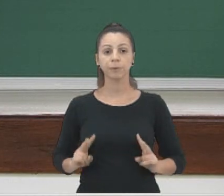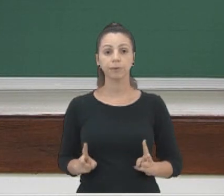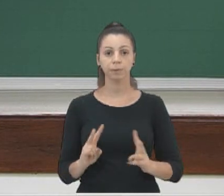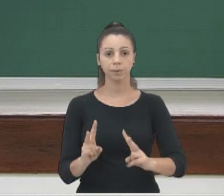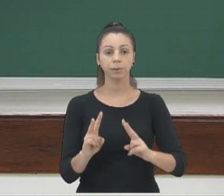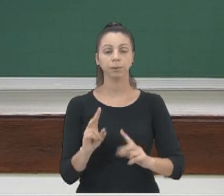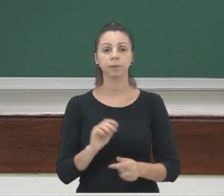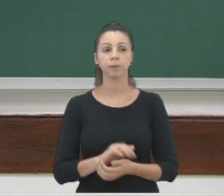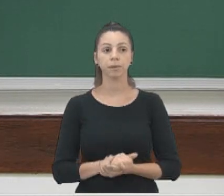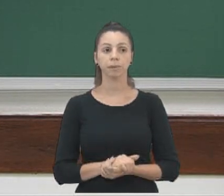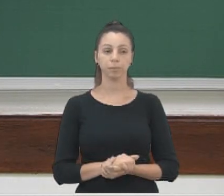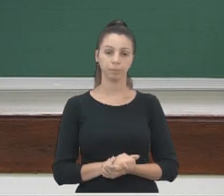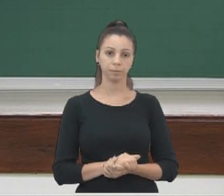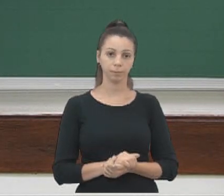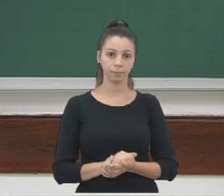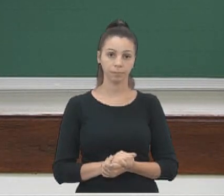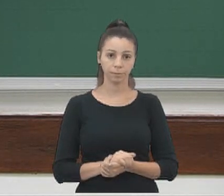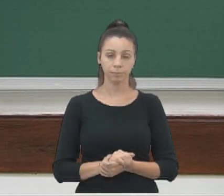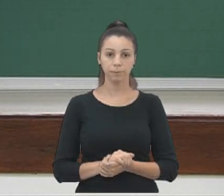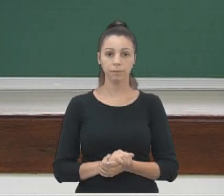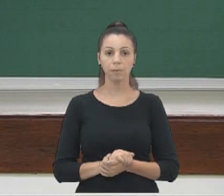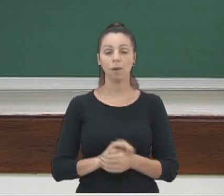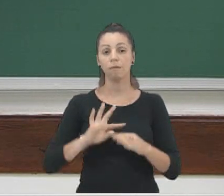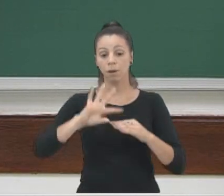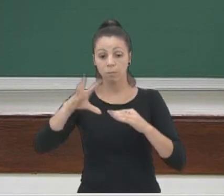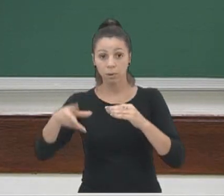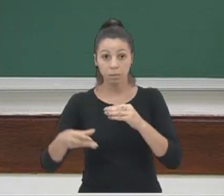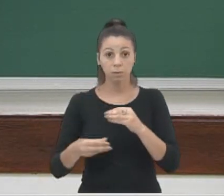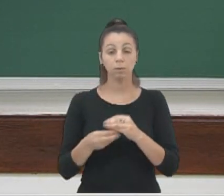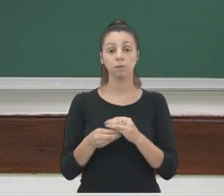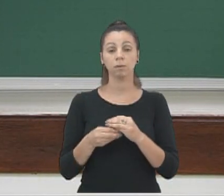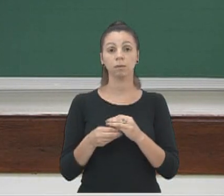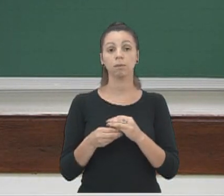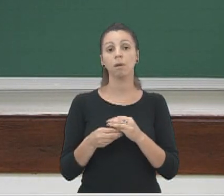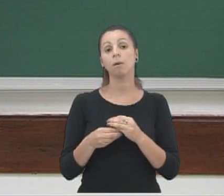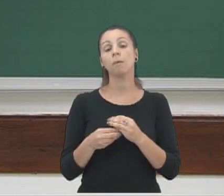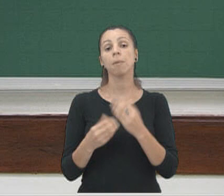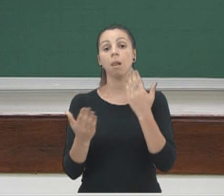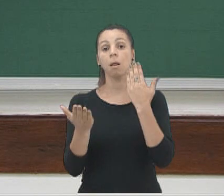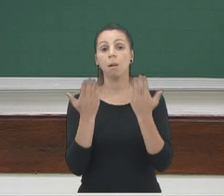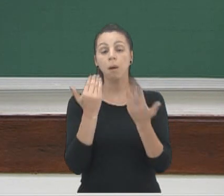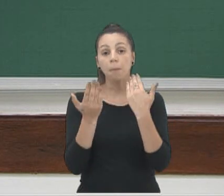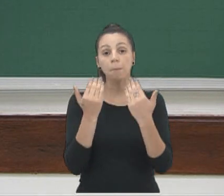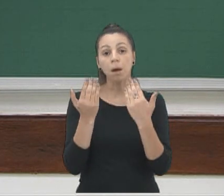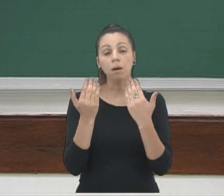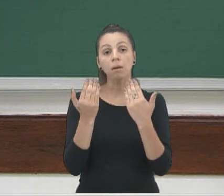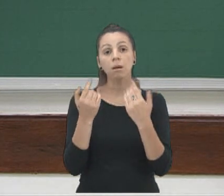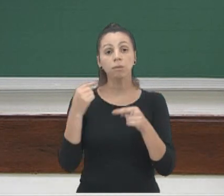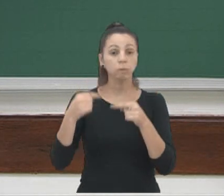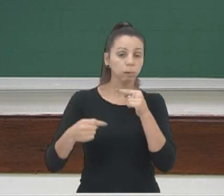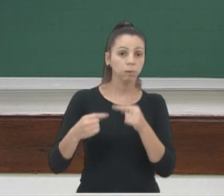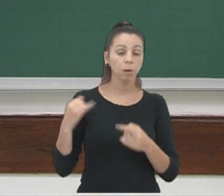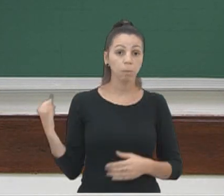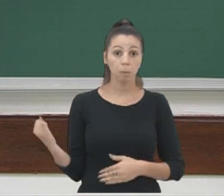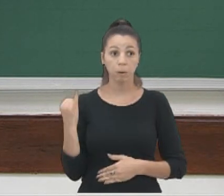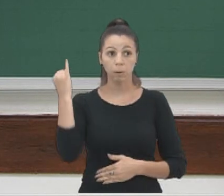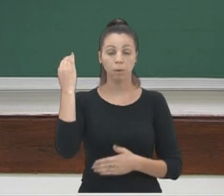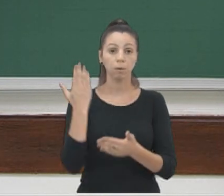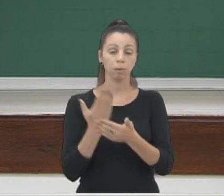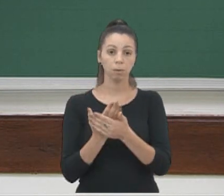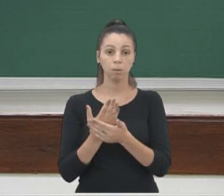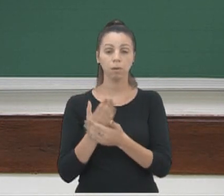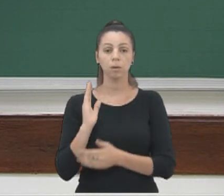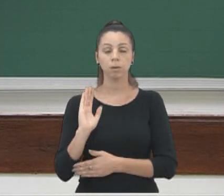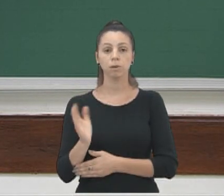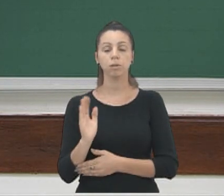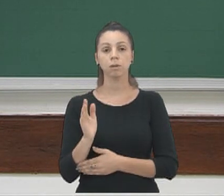então, a gente vai fechando aí para algumas discussões importantes da aula aí, certo? Então já falamos de